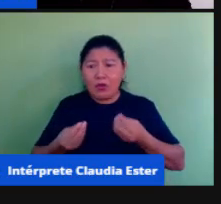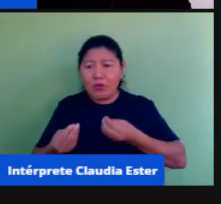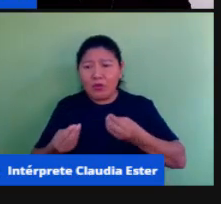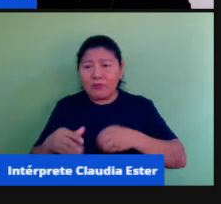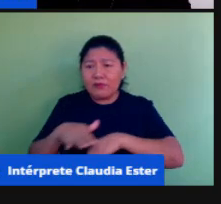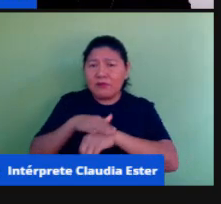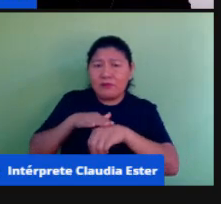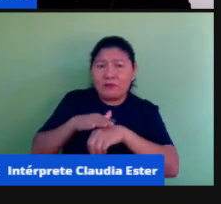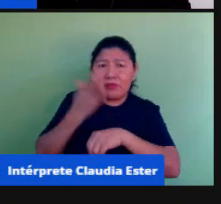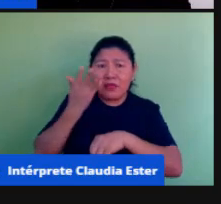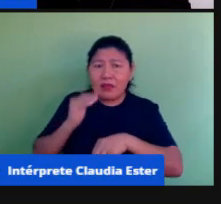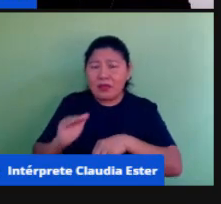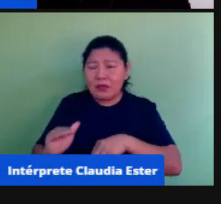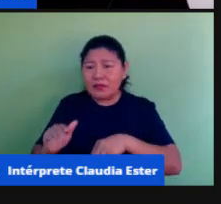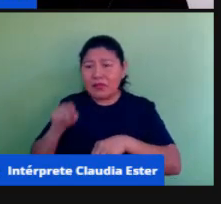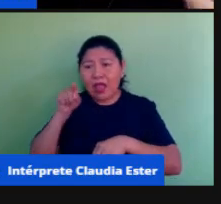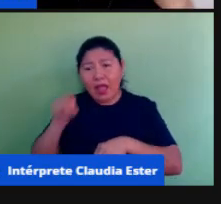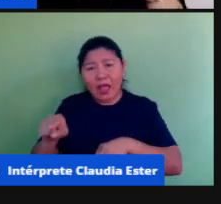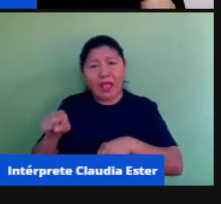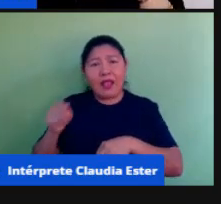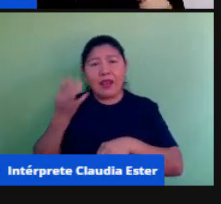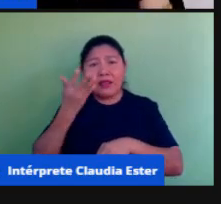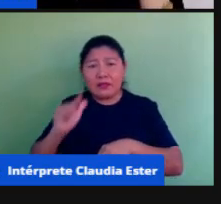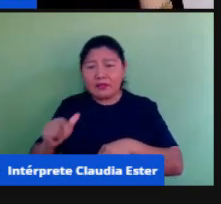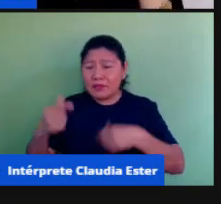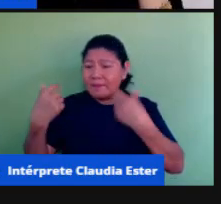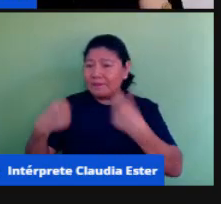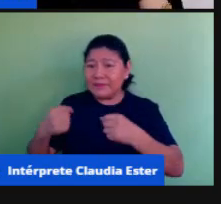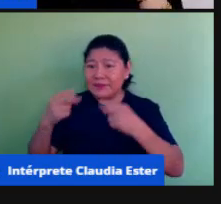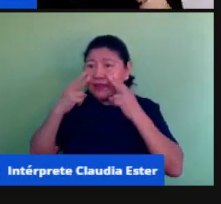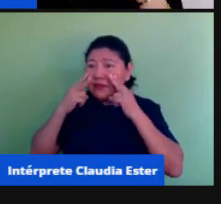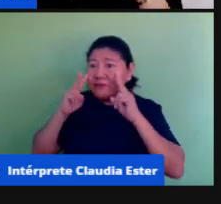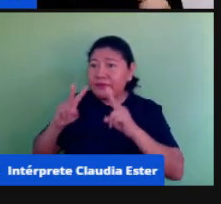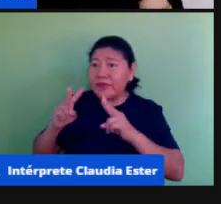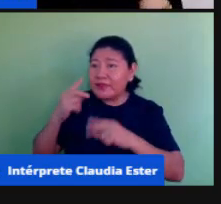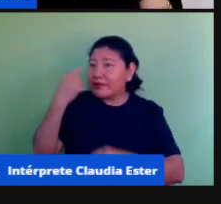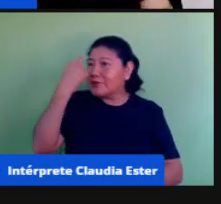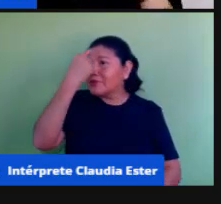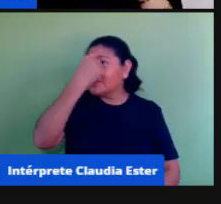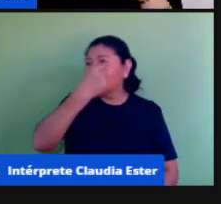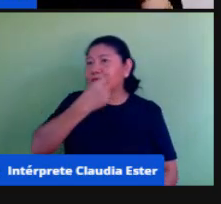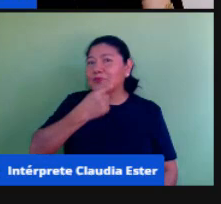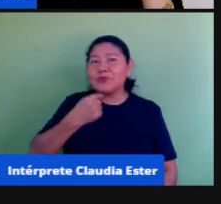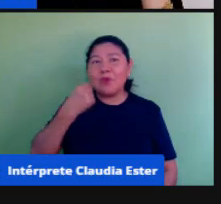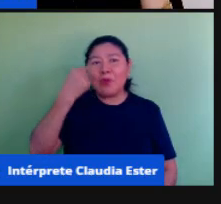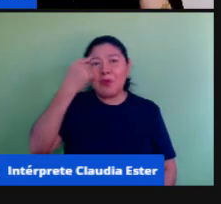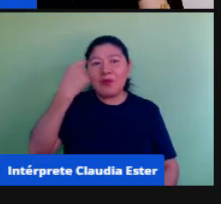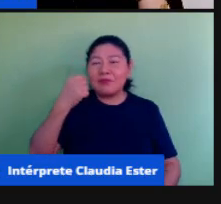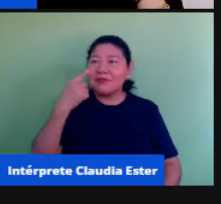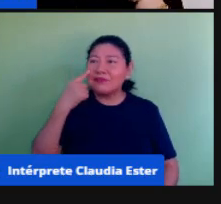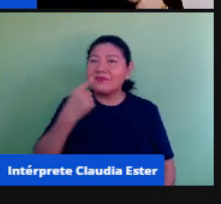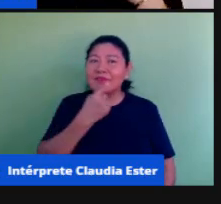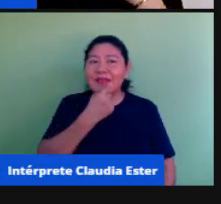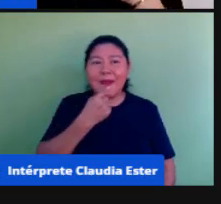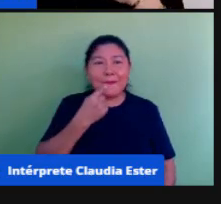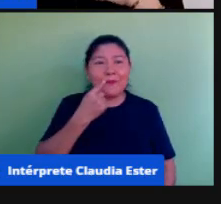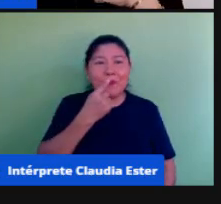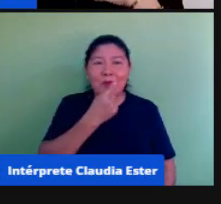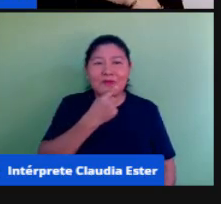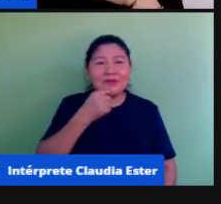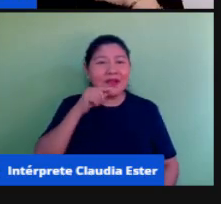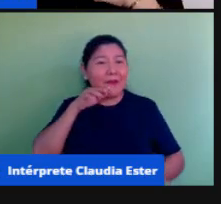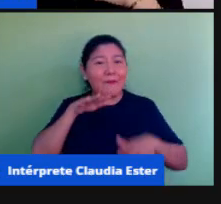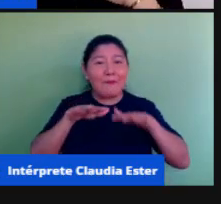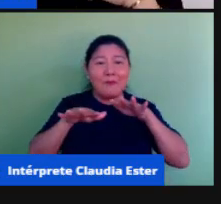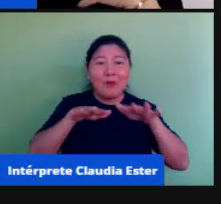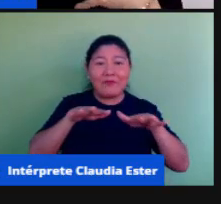criança? Essa criança precisa ver o meu movimento da boca, ela precisa